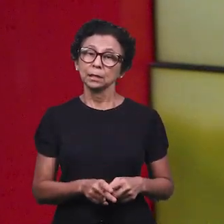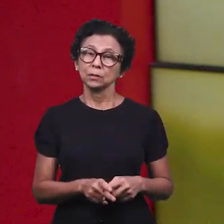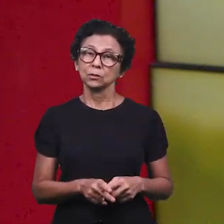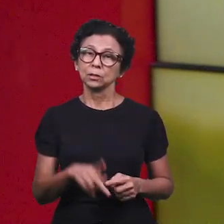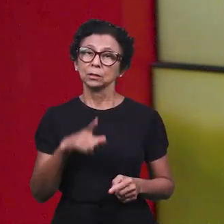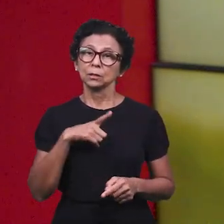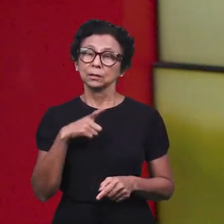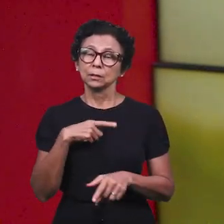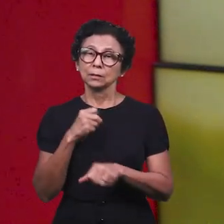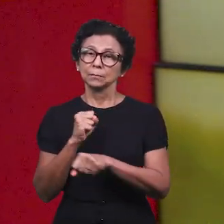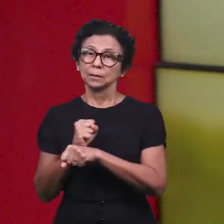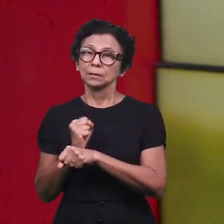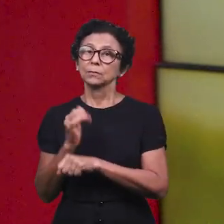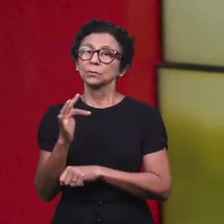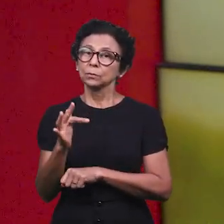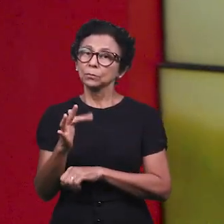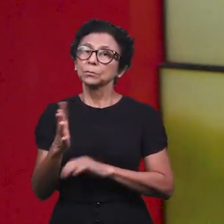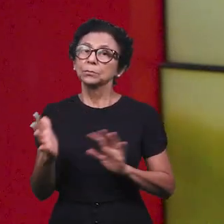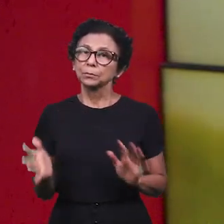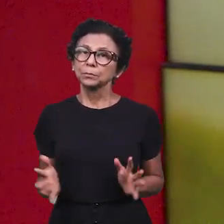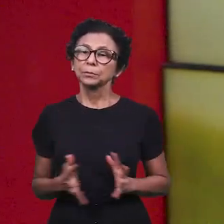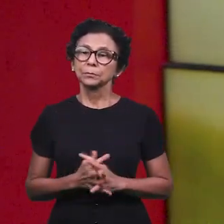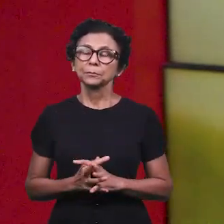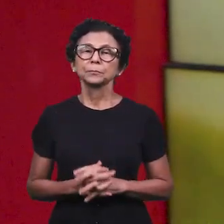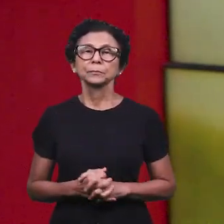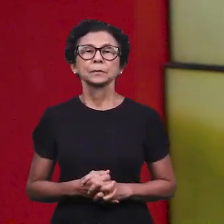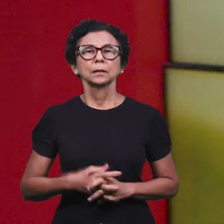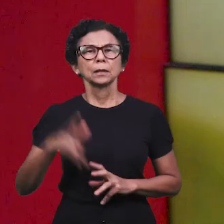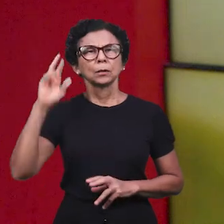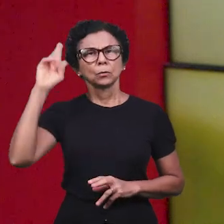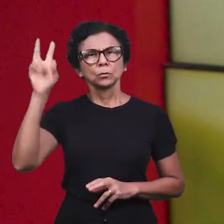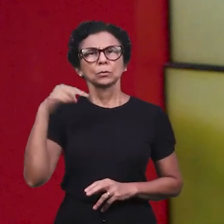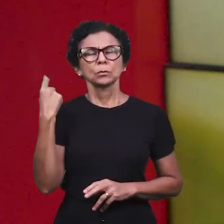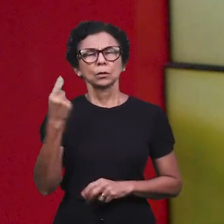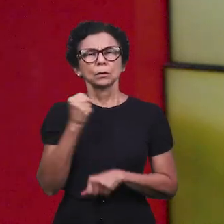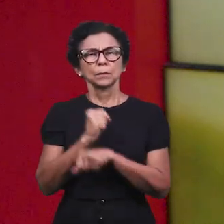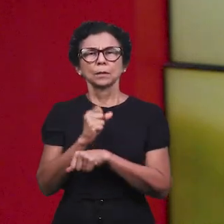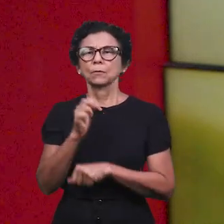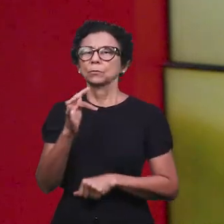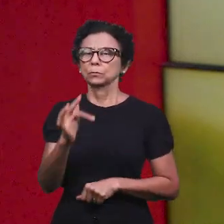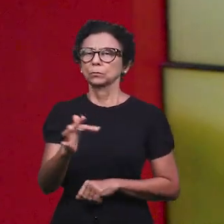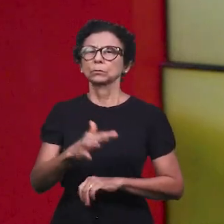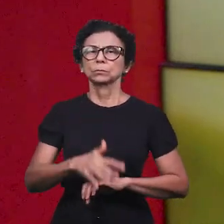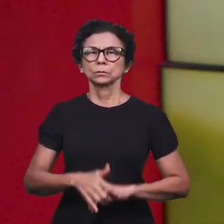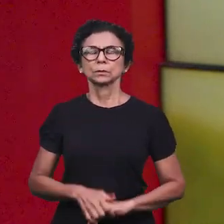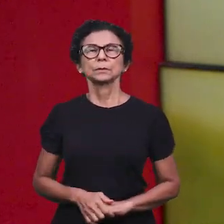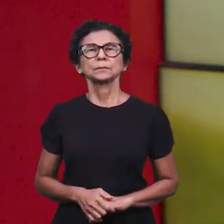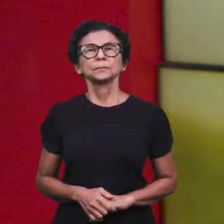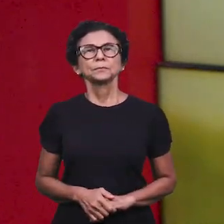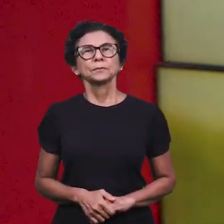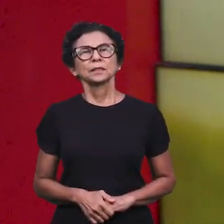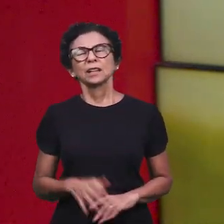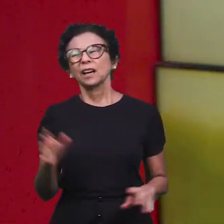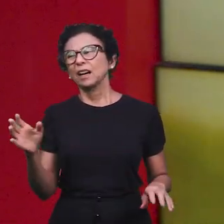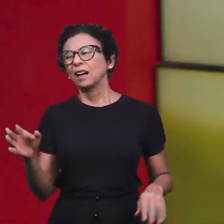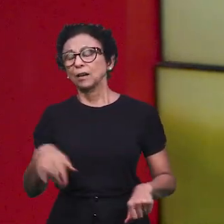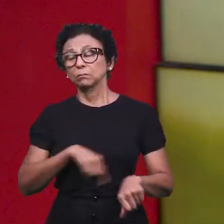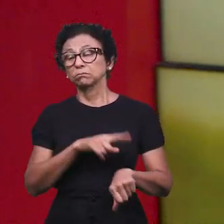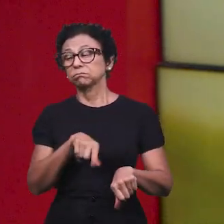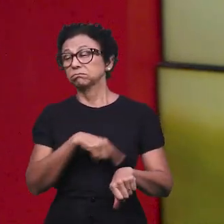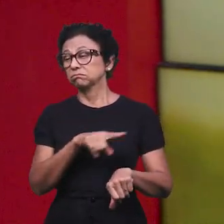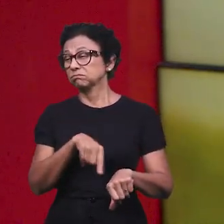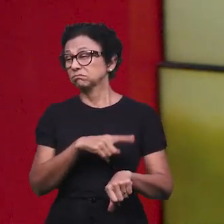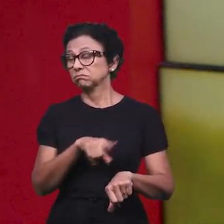E nós estamos em tempos de esperança, porque o Senhor é a nossa esperança. Amém. Ele é a nossa esperança, né? Ah, mas o